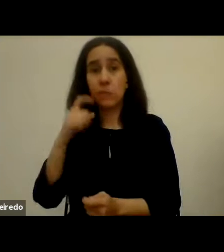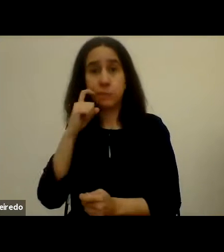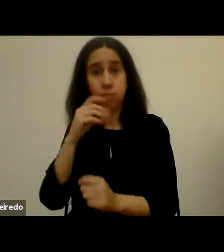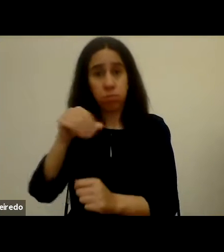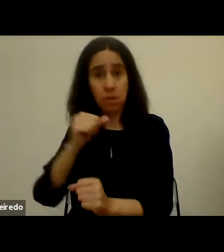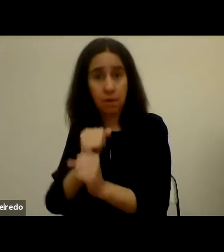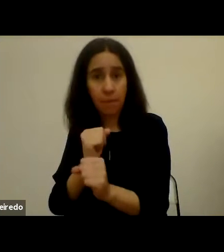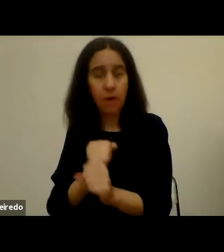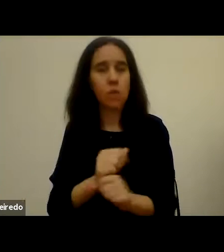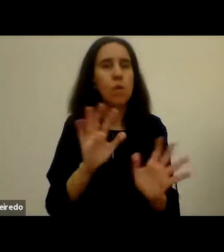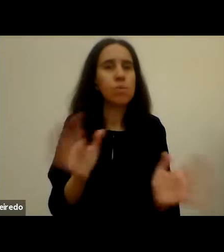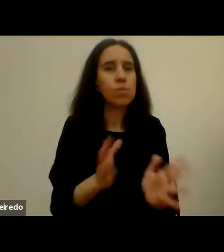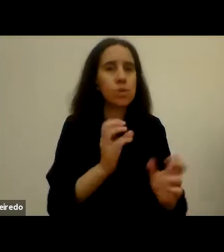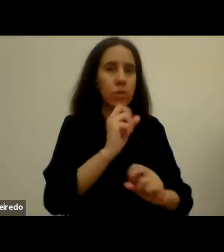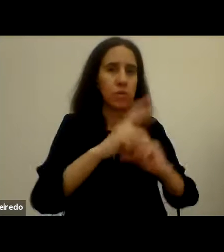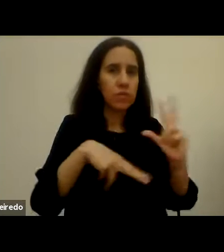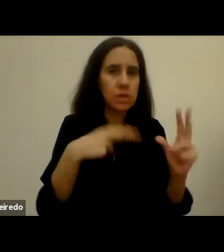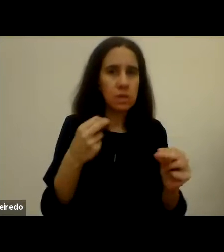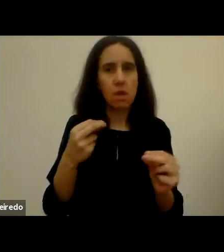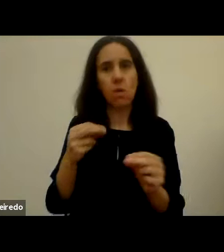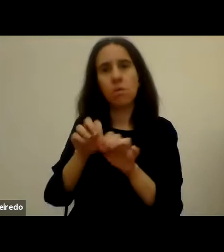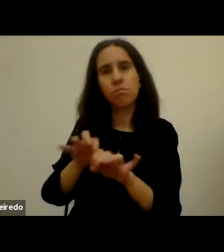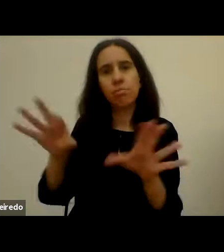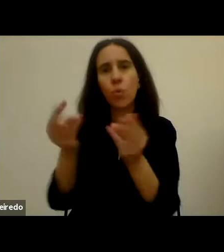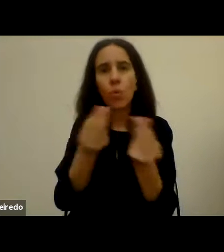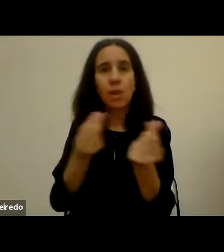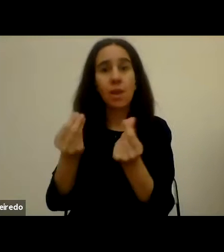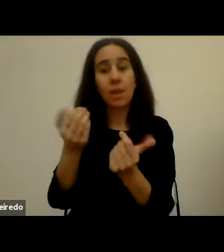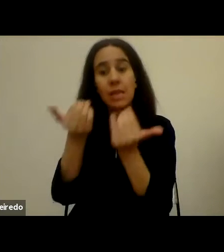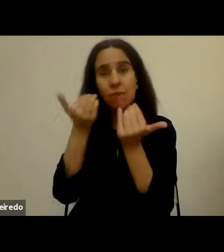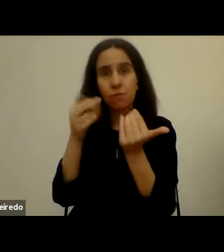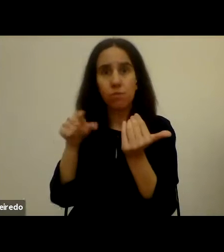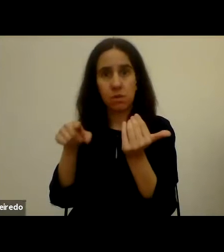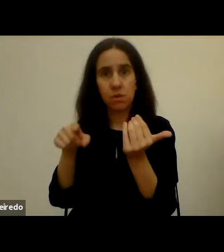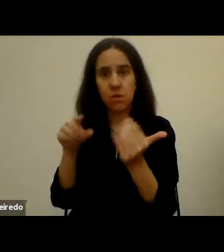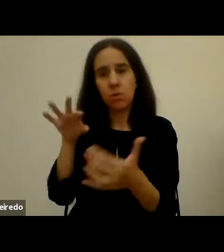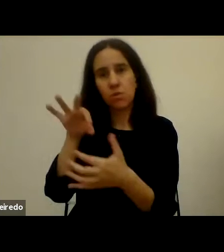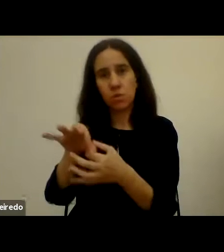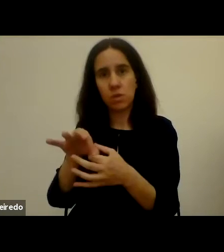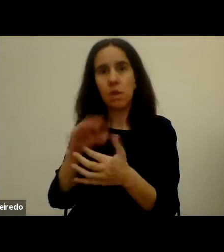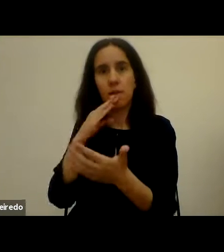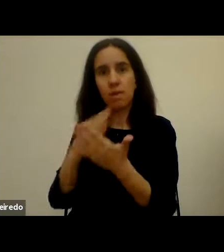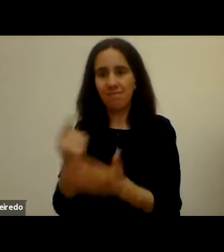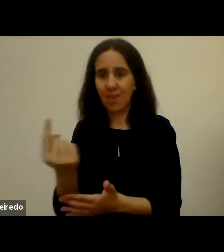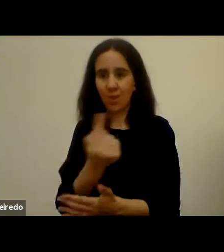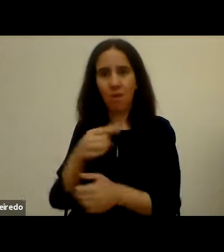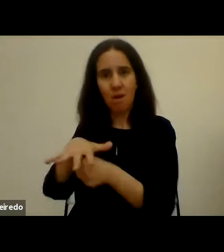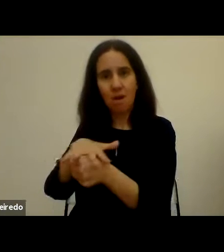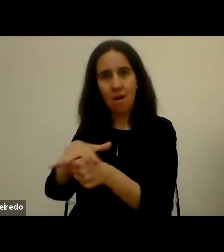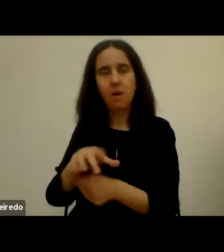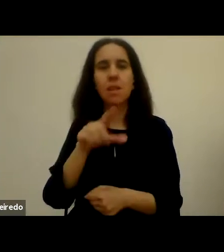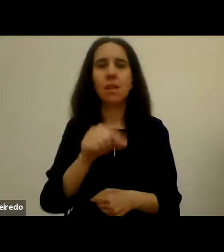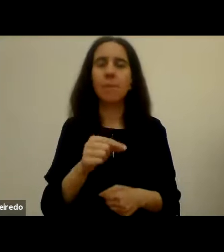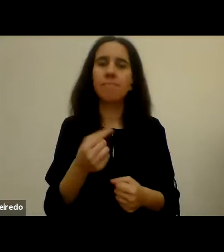trabalho, promoção de inovação, difusão e qualidade da informação associada a cada uma dessas áreas e a